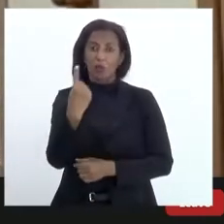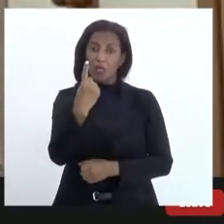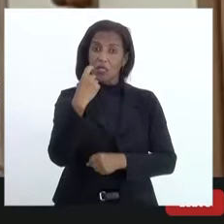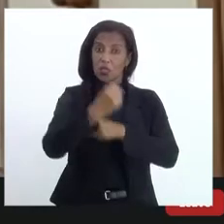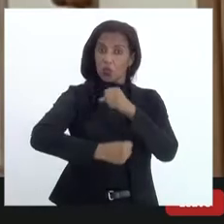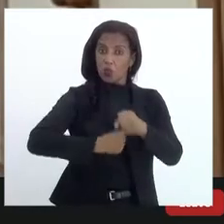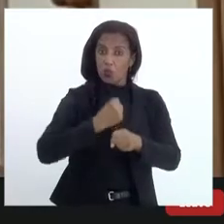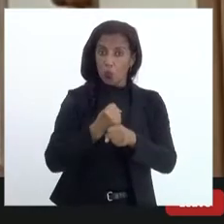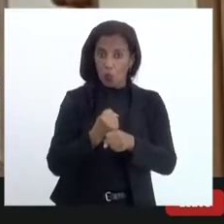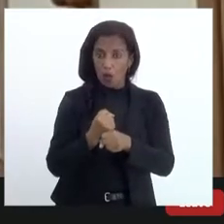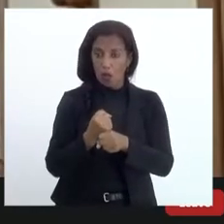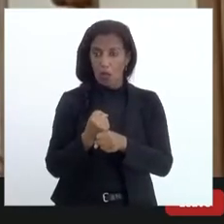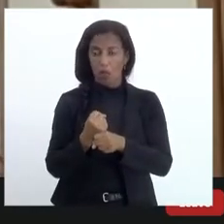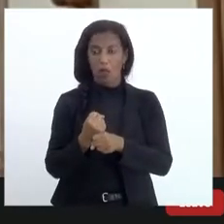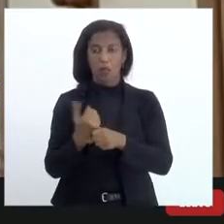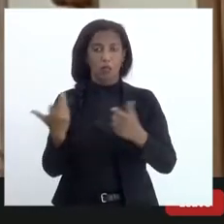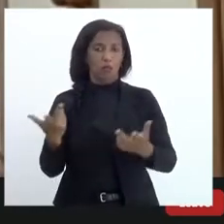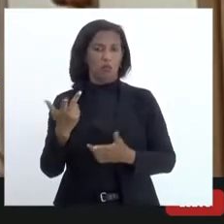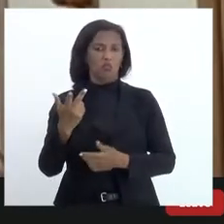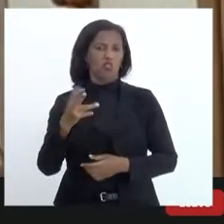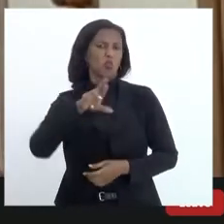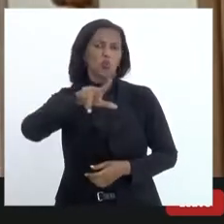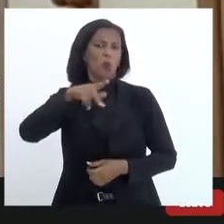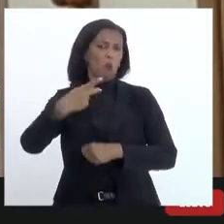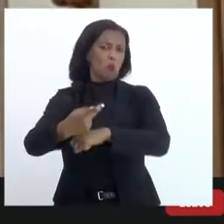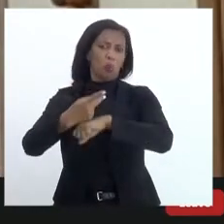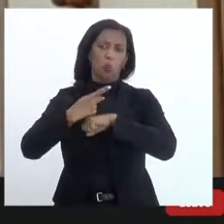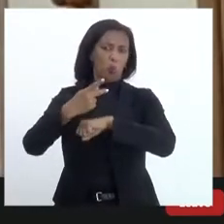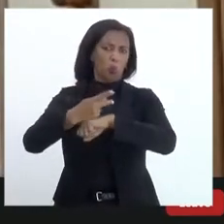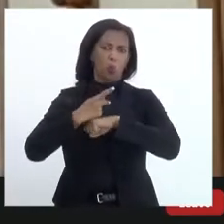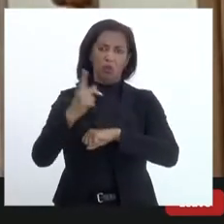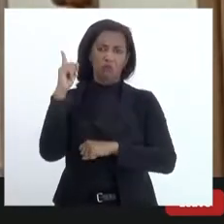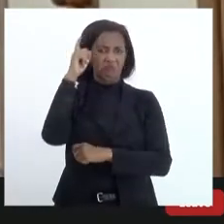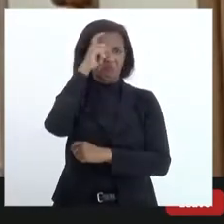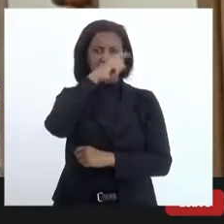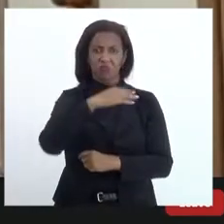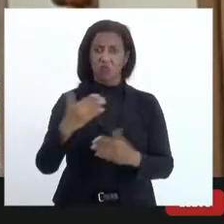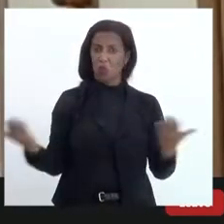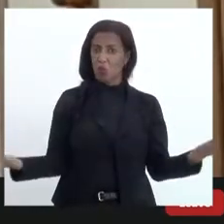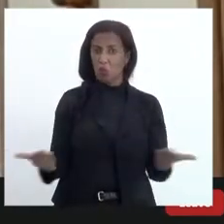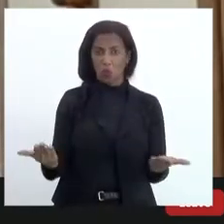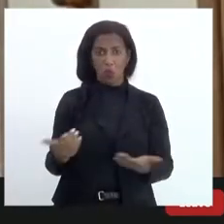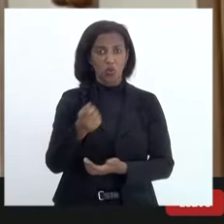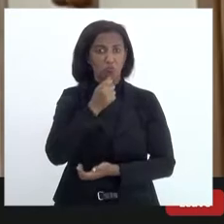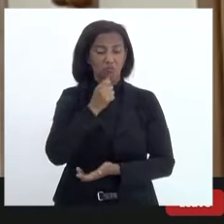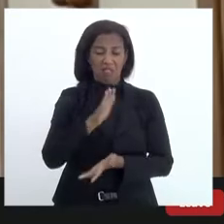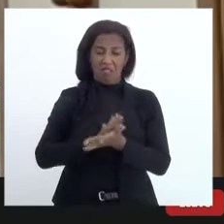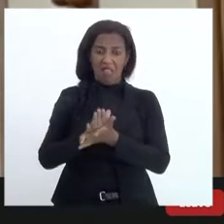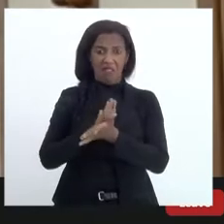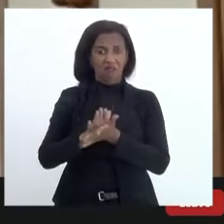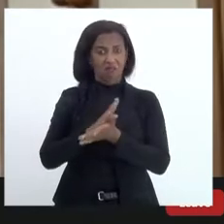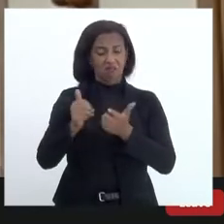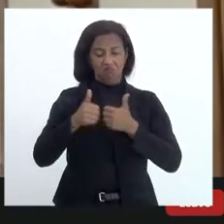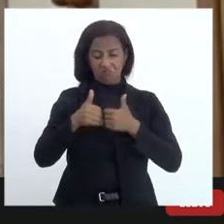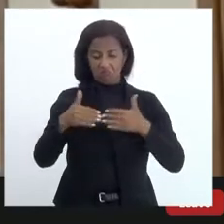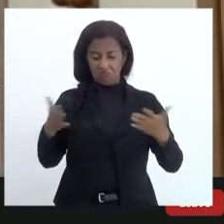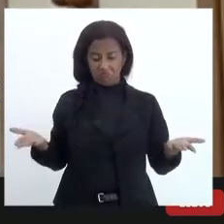dizer que nós não fomos assim tão procurados. Nós hoje, por exemplo, não temos nenhum caso aberto, né,